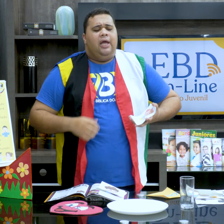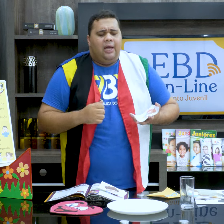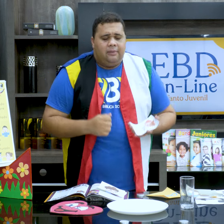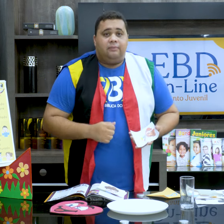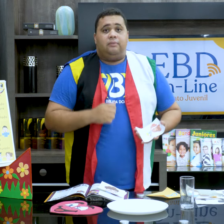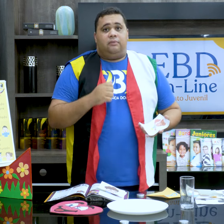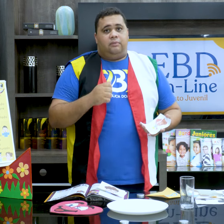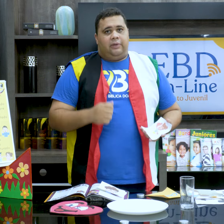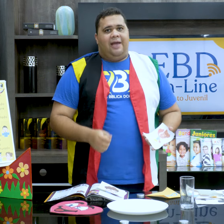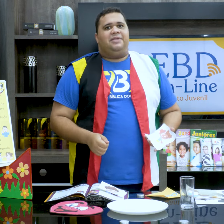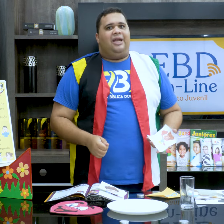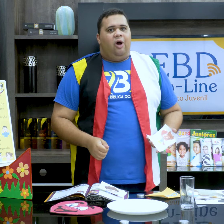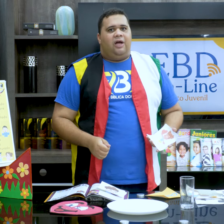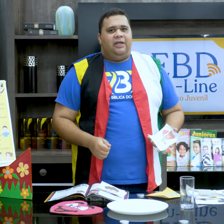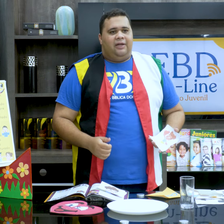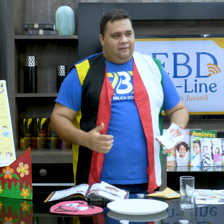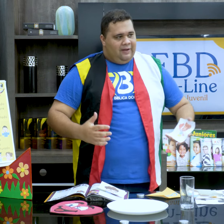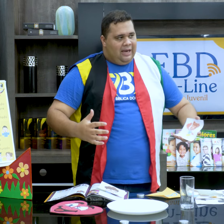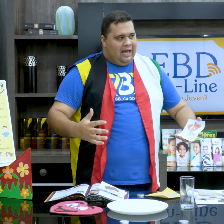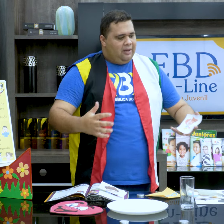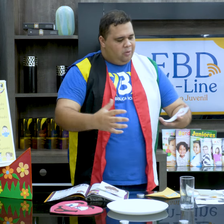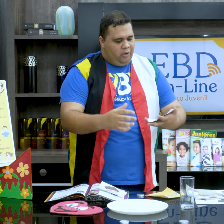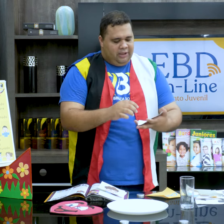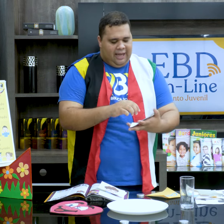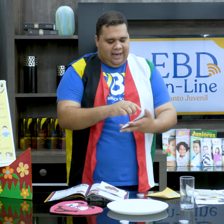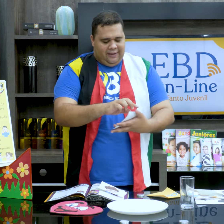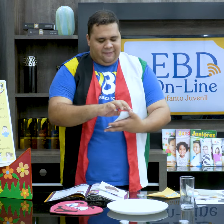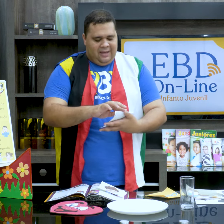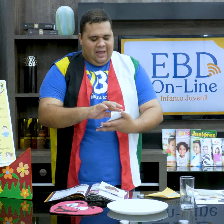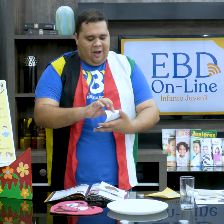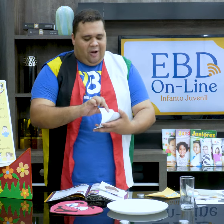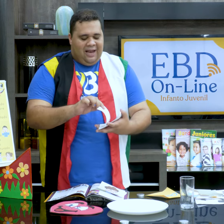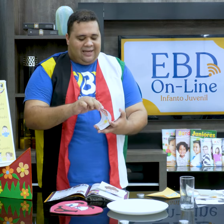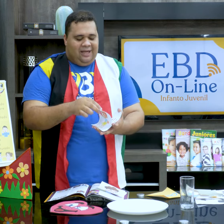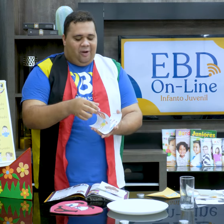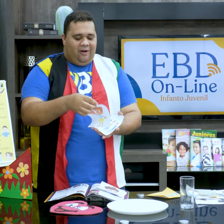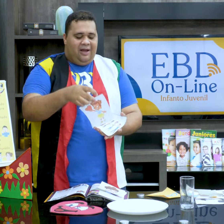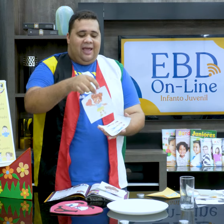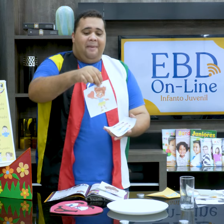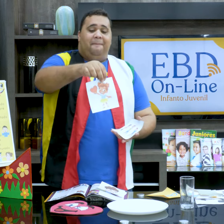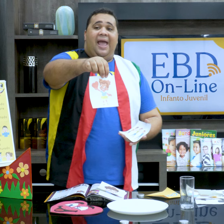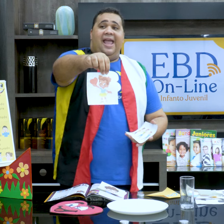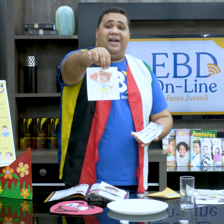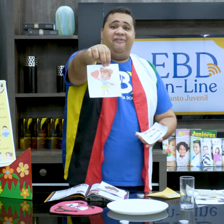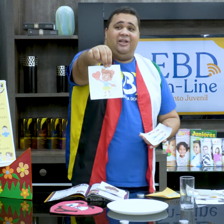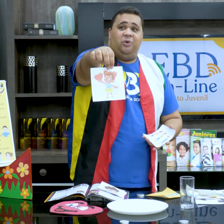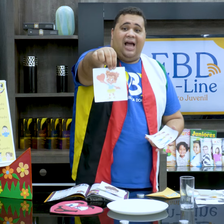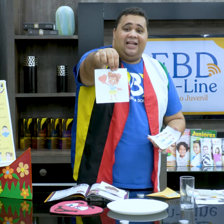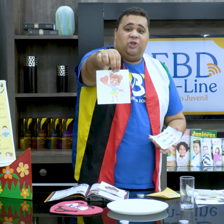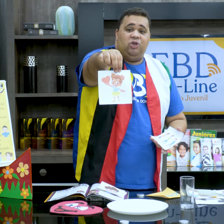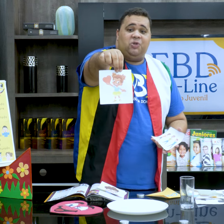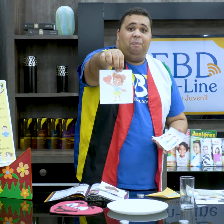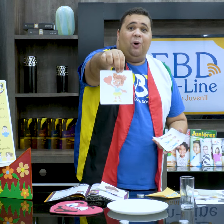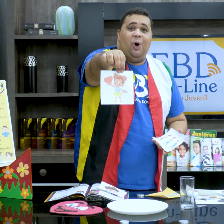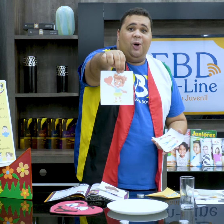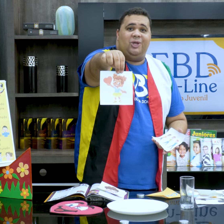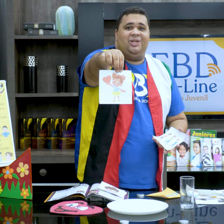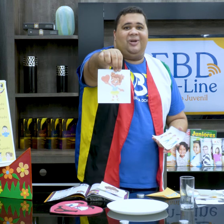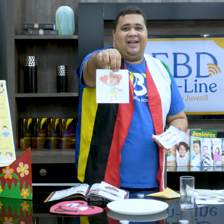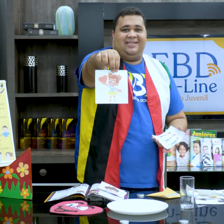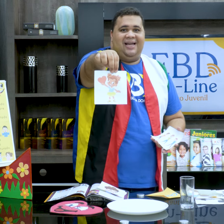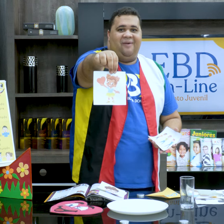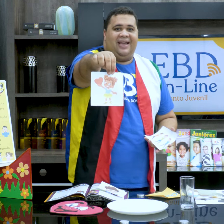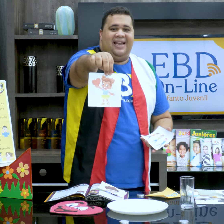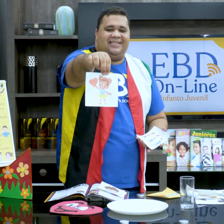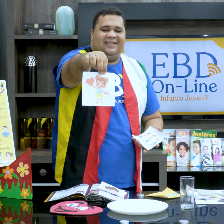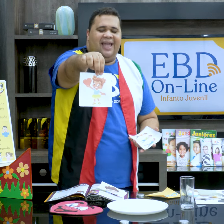triste tenha misericórdia vá lá cuide dela olha aqui ó bem-aventurados os puros